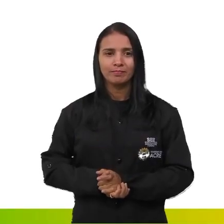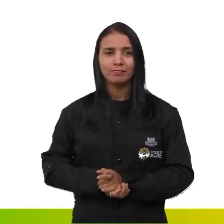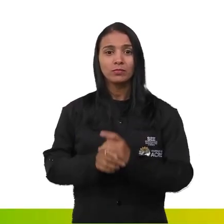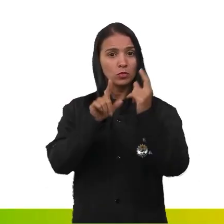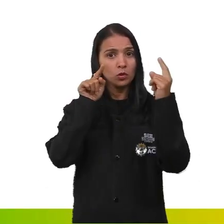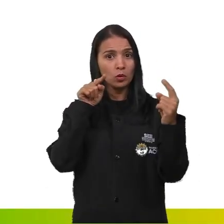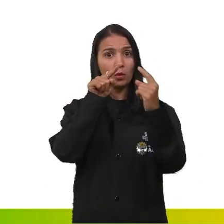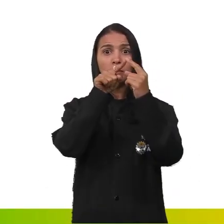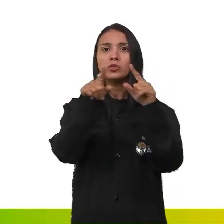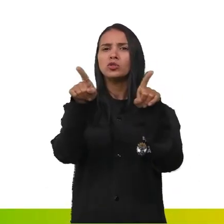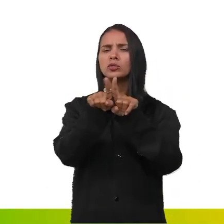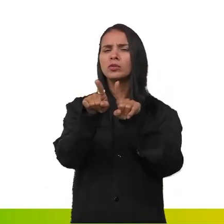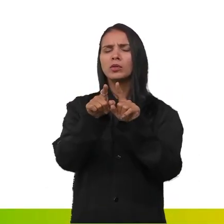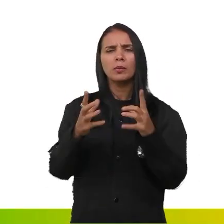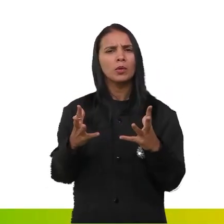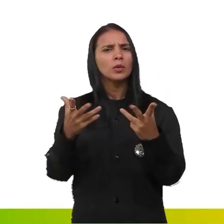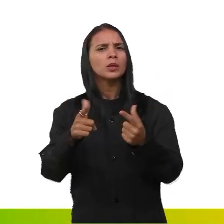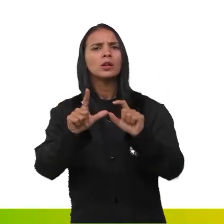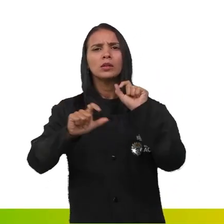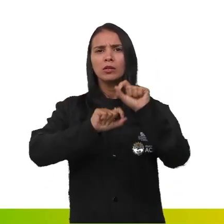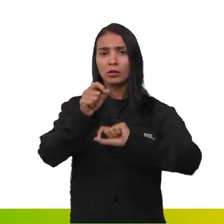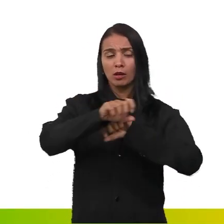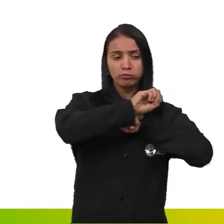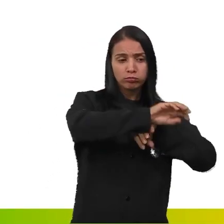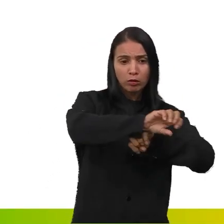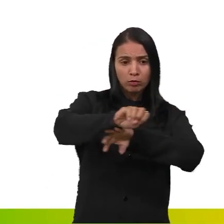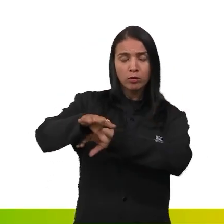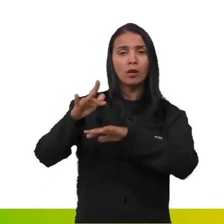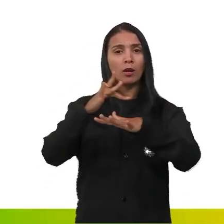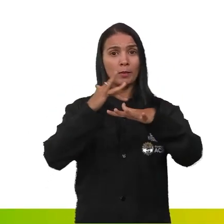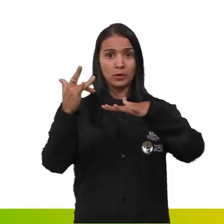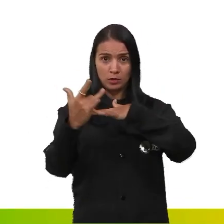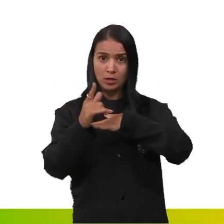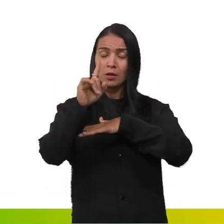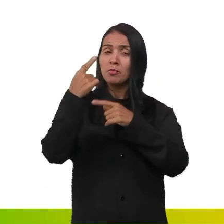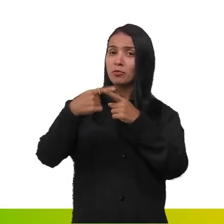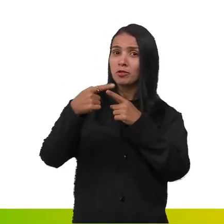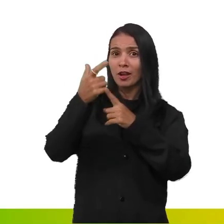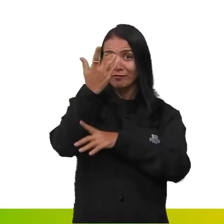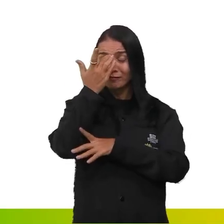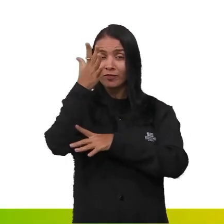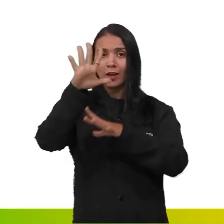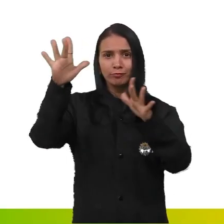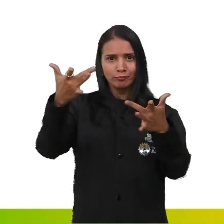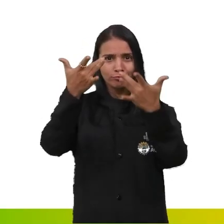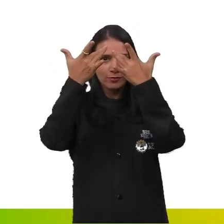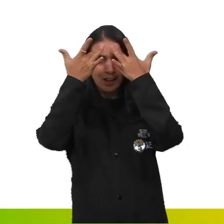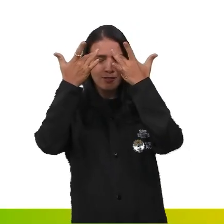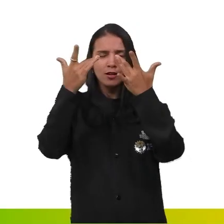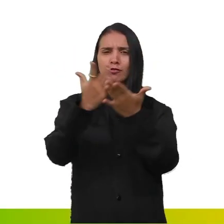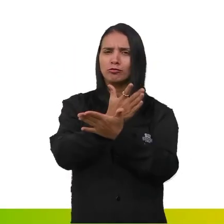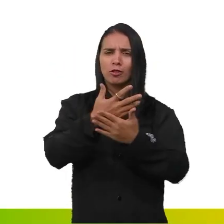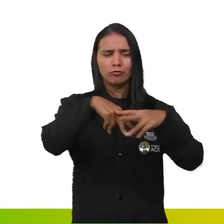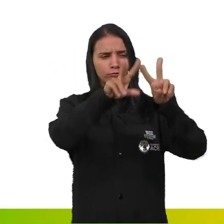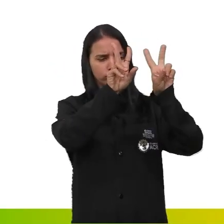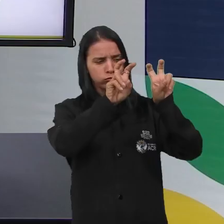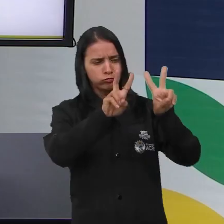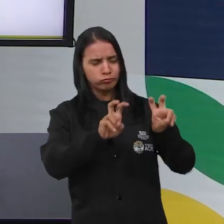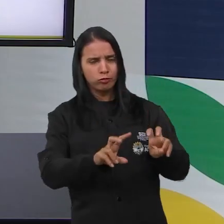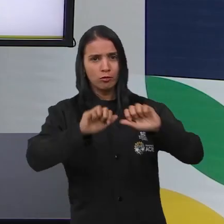de trabalhar com isso. Temos a educação midiática, né, que facilita a compreensão de temas complexos de forma